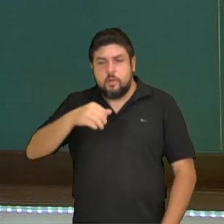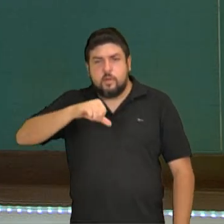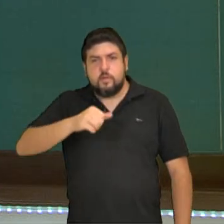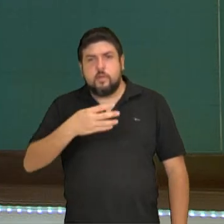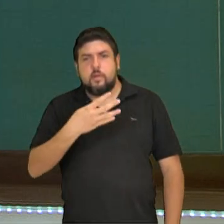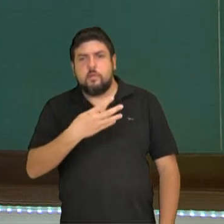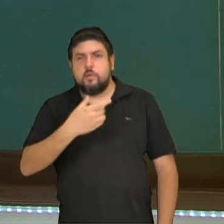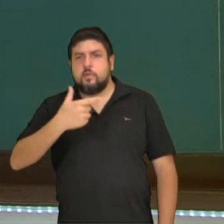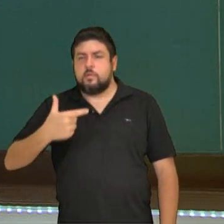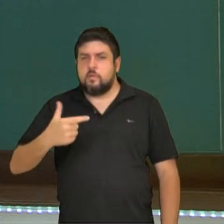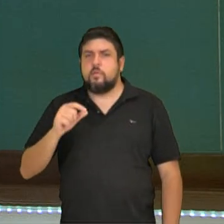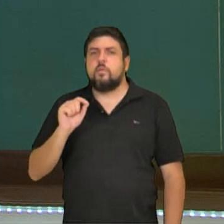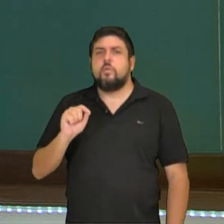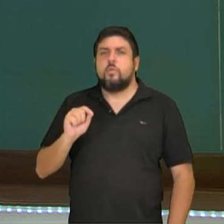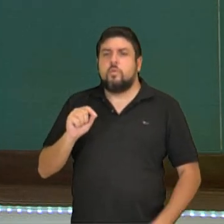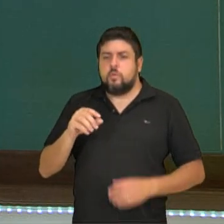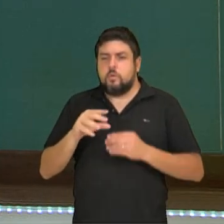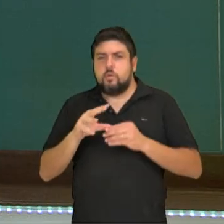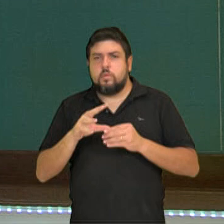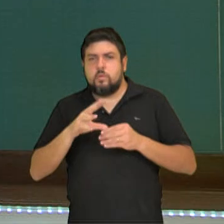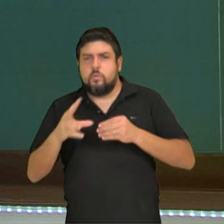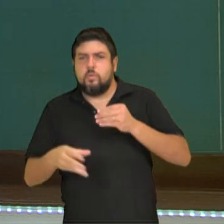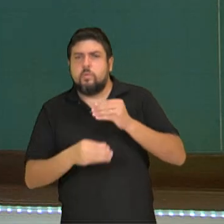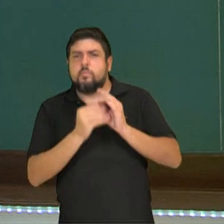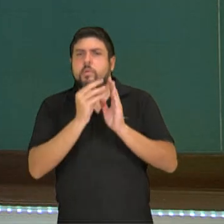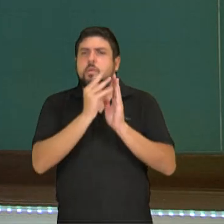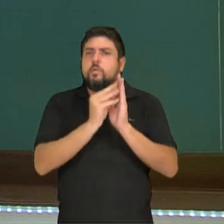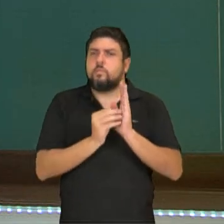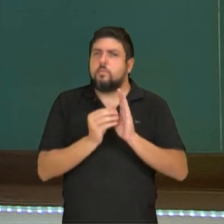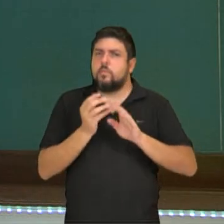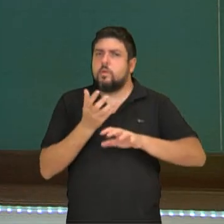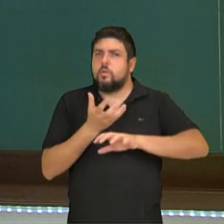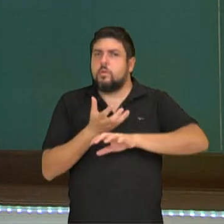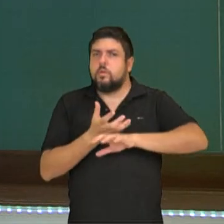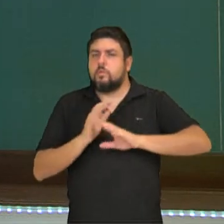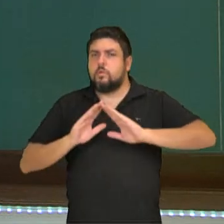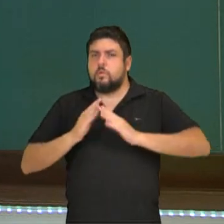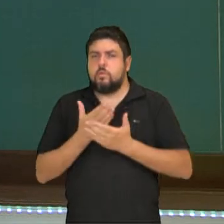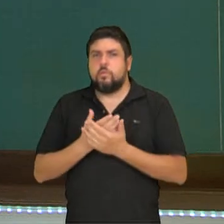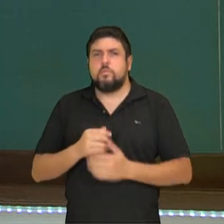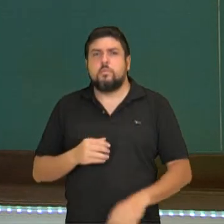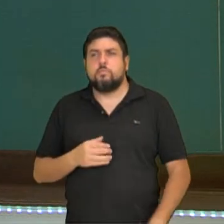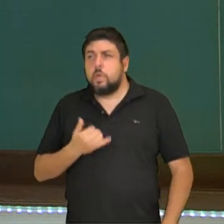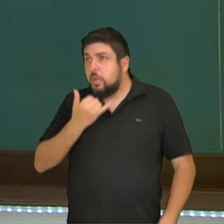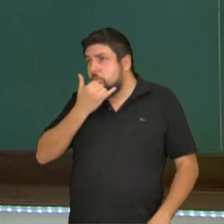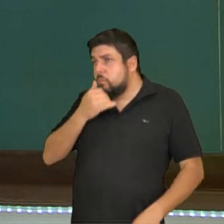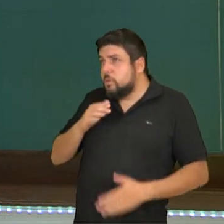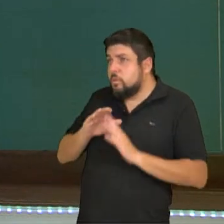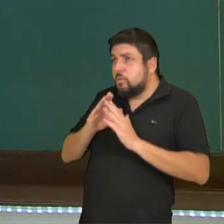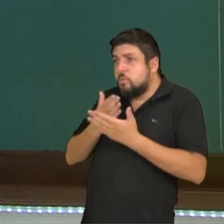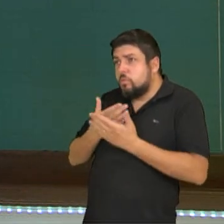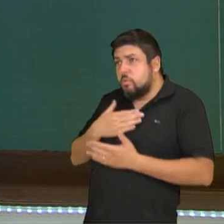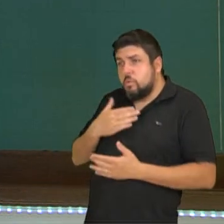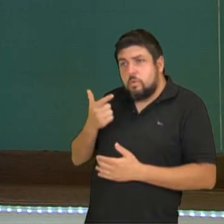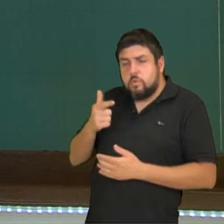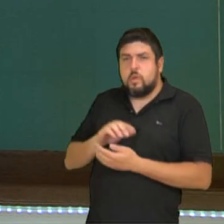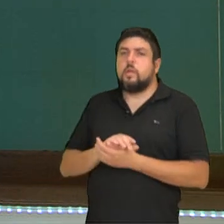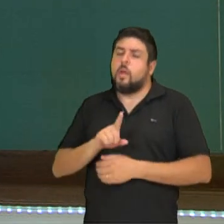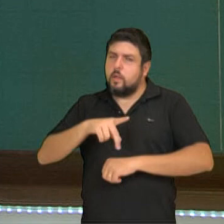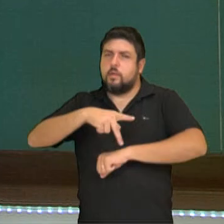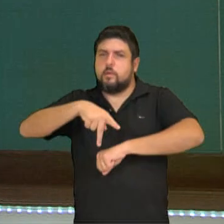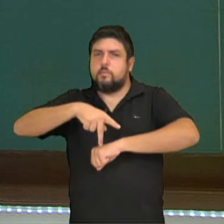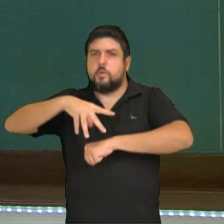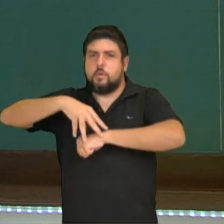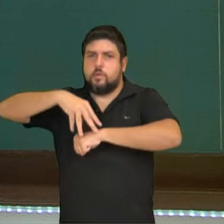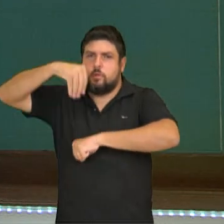foi incluído no currículo escolar. Isso aqui tudo aconteceu, mas no meu currículo não tem, professora. Isso aqui tudo aconteceu na Suécia. Então, a gente